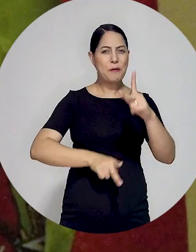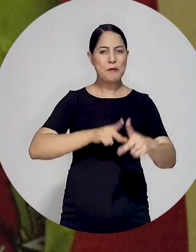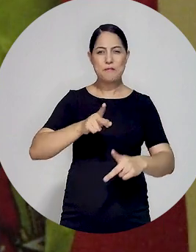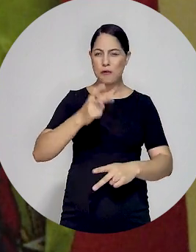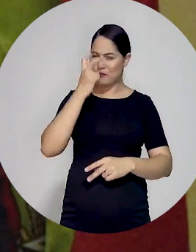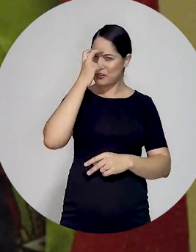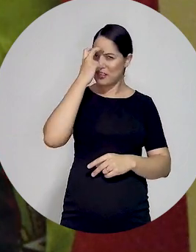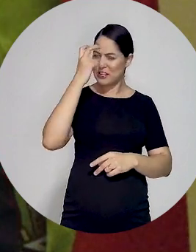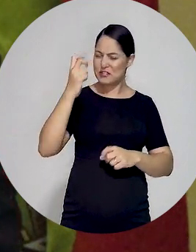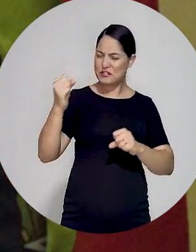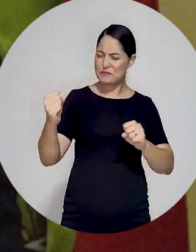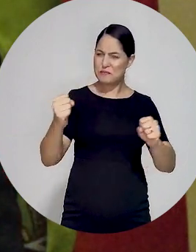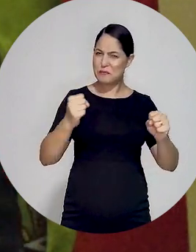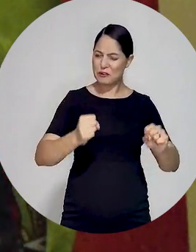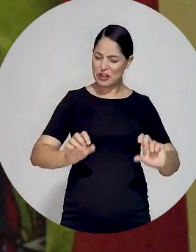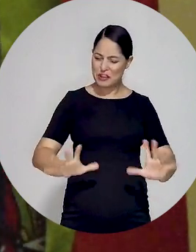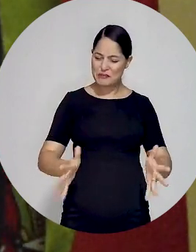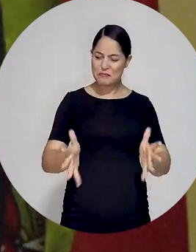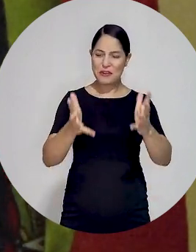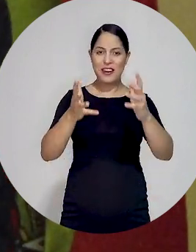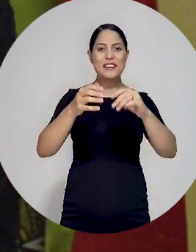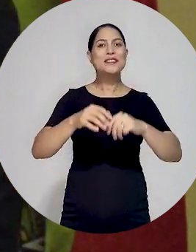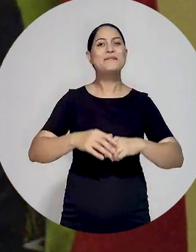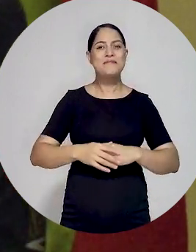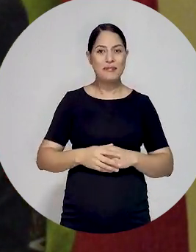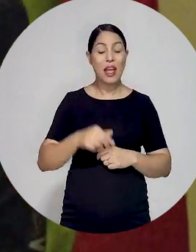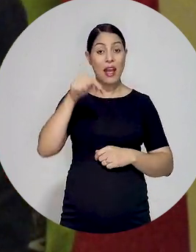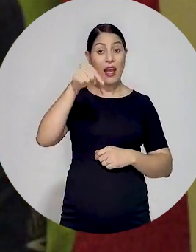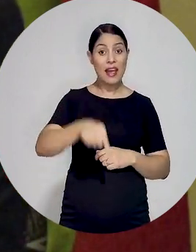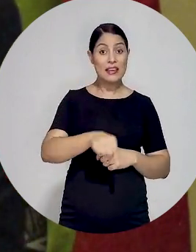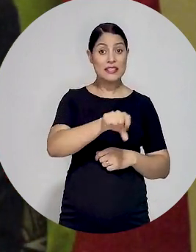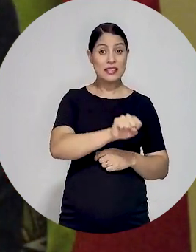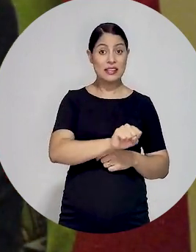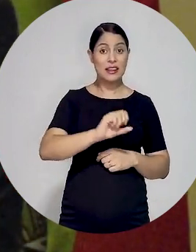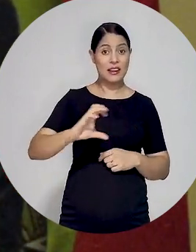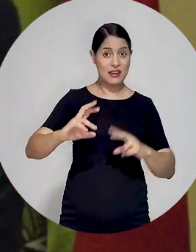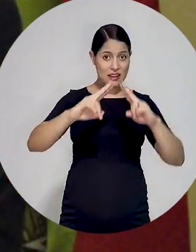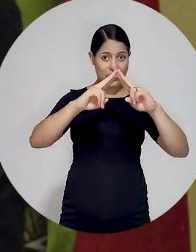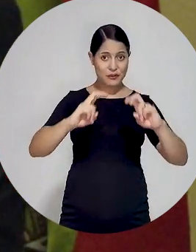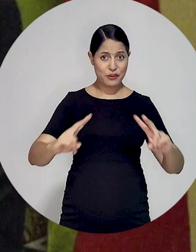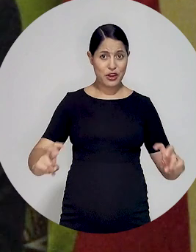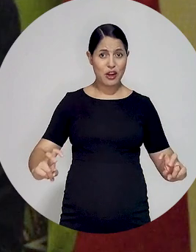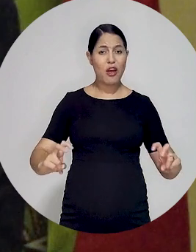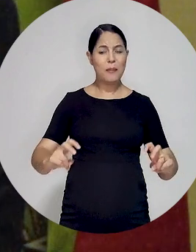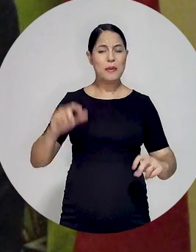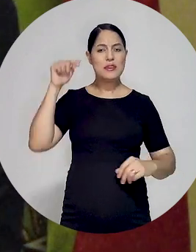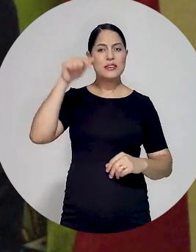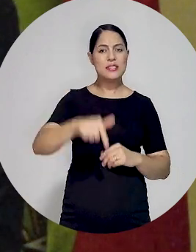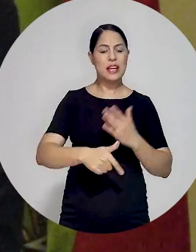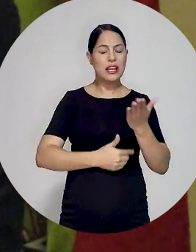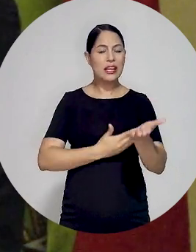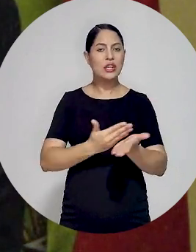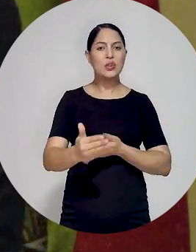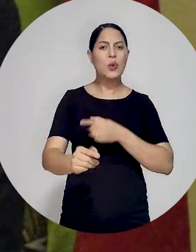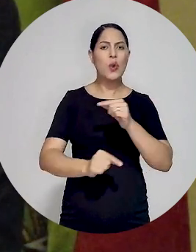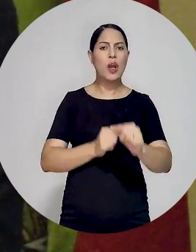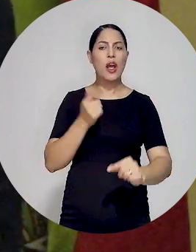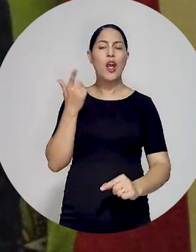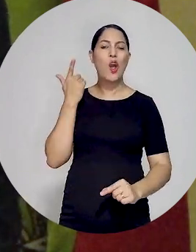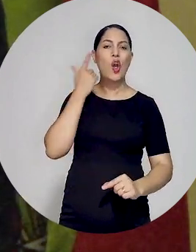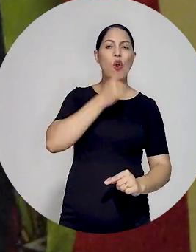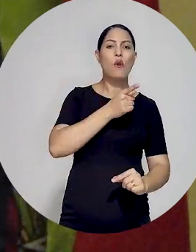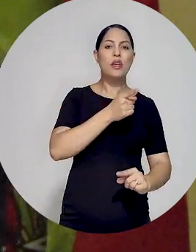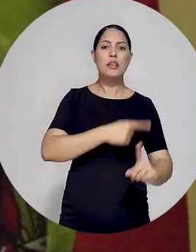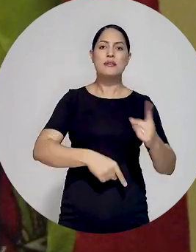inteligente e potente. Nasceu aqui na nossa querida Florianópolis o impulso necessário para as grandes conquistas